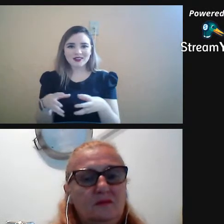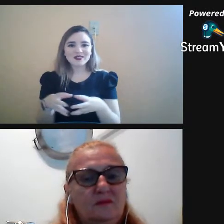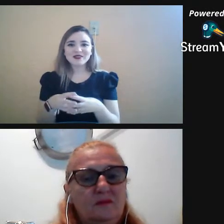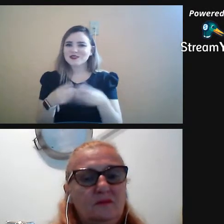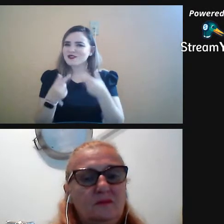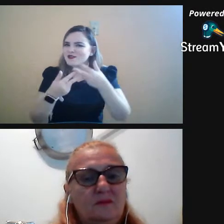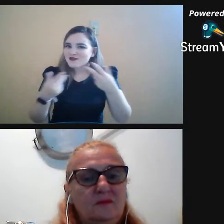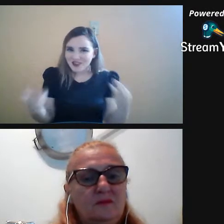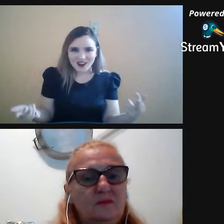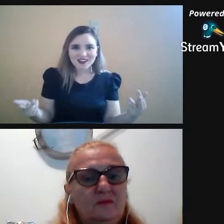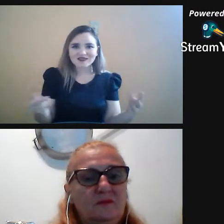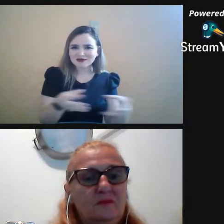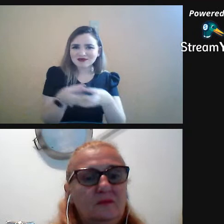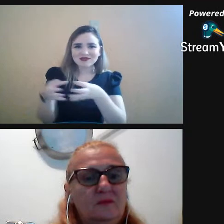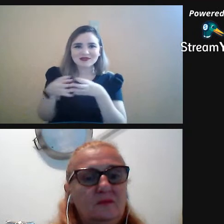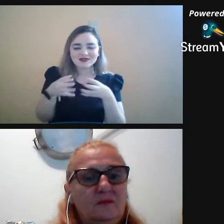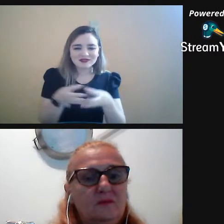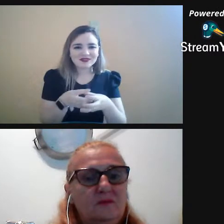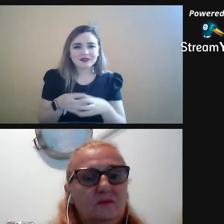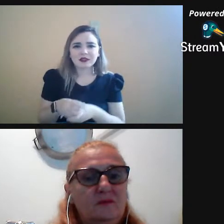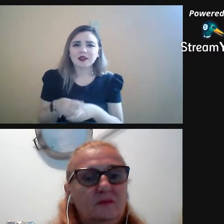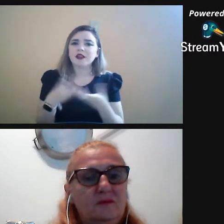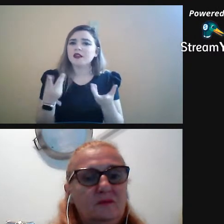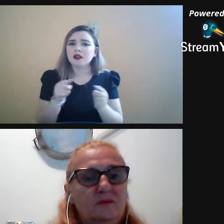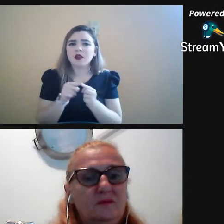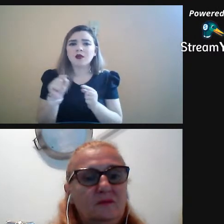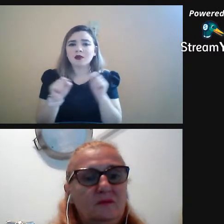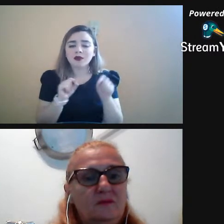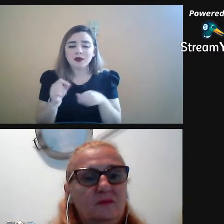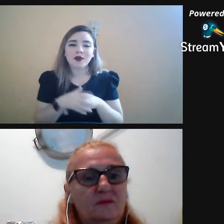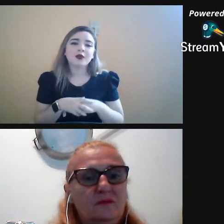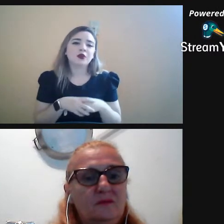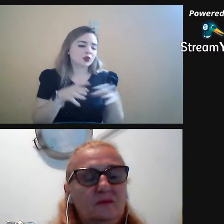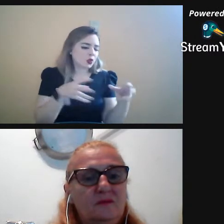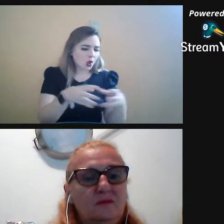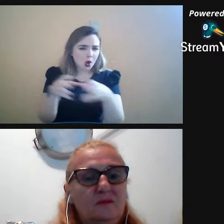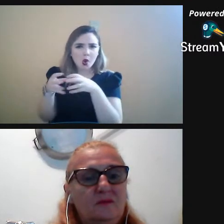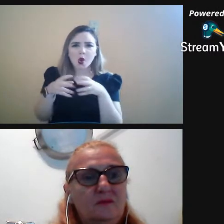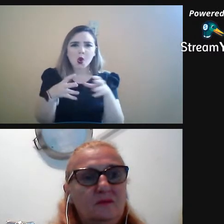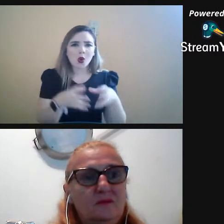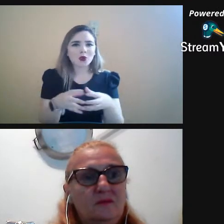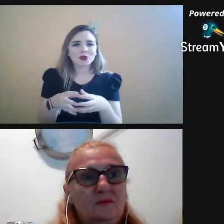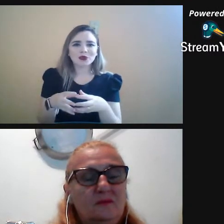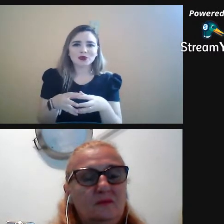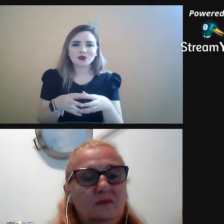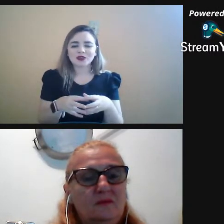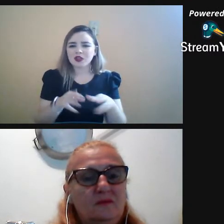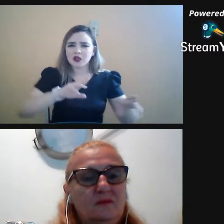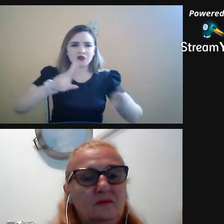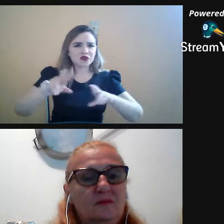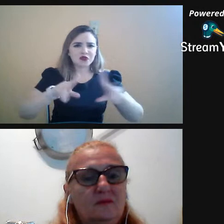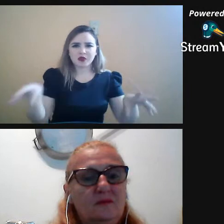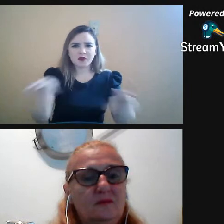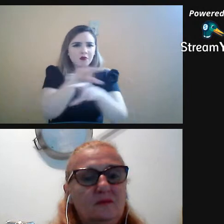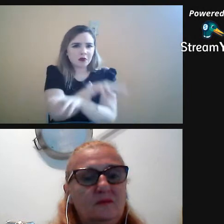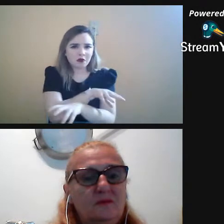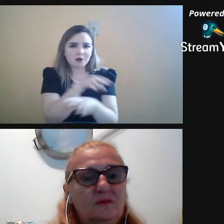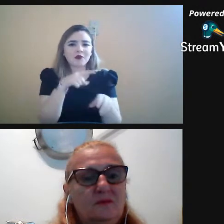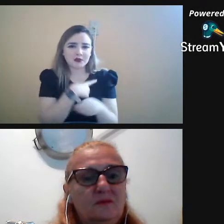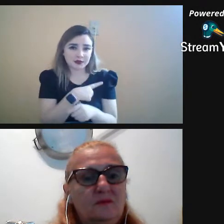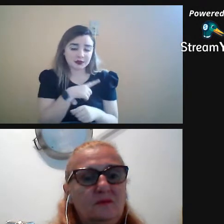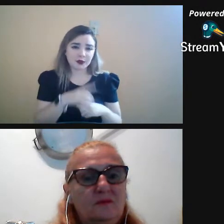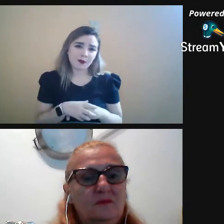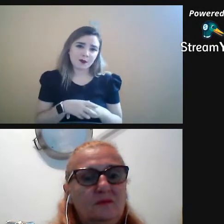Acontece que essas comunidades, que estão nos diferentes biomas,